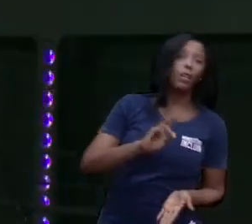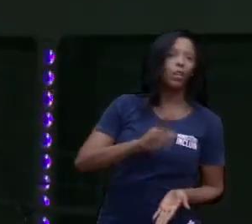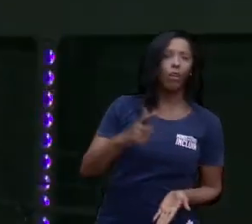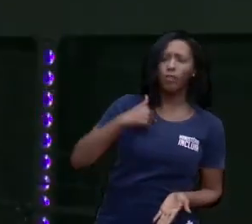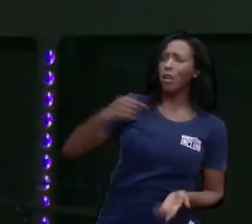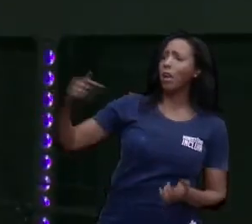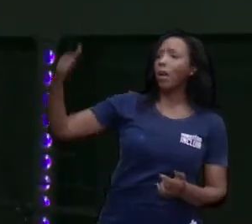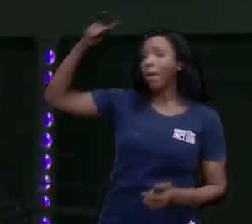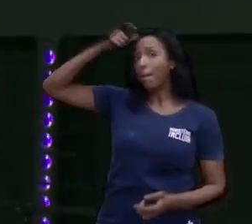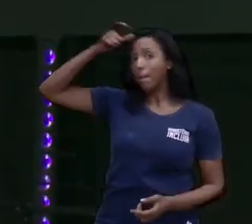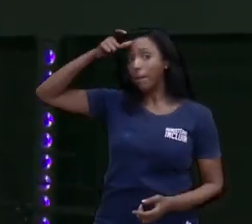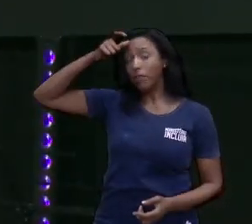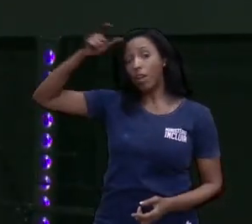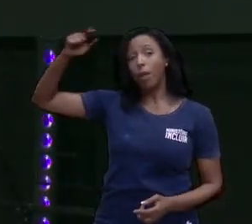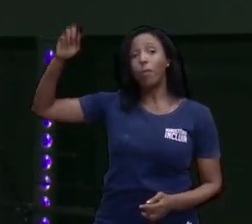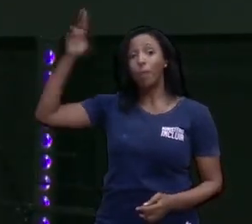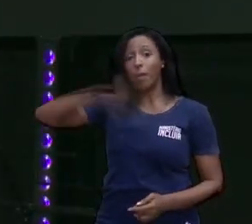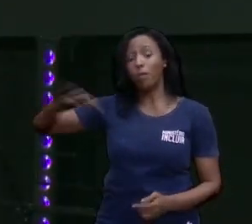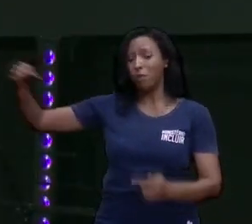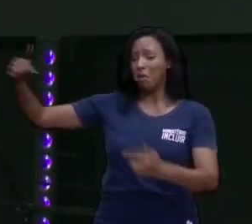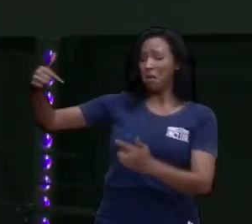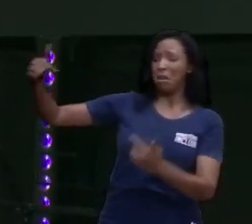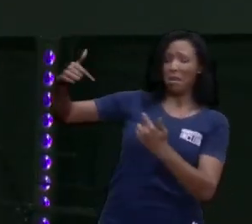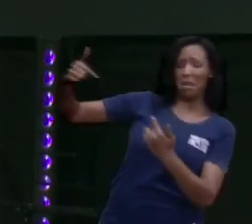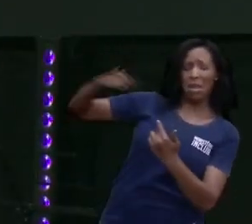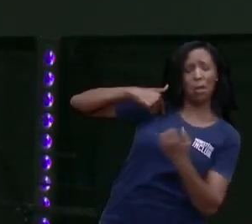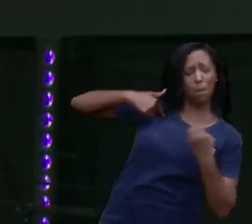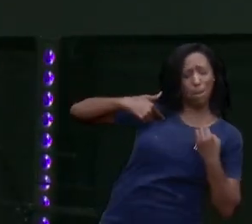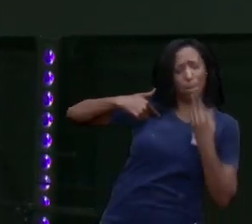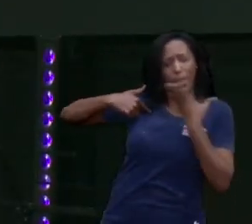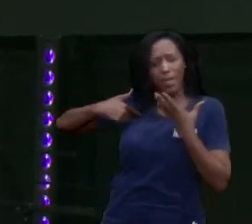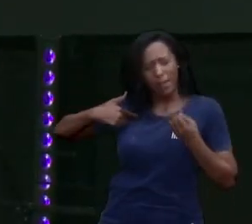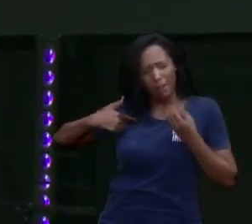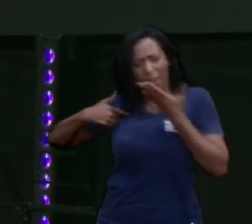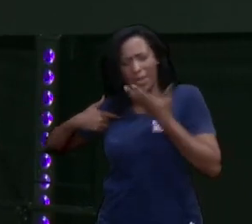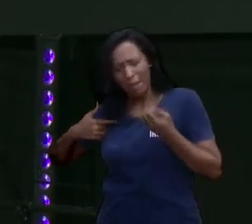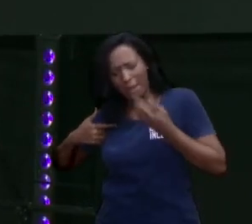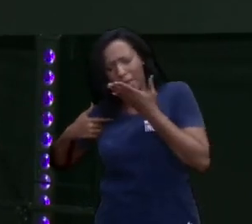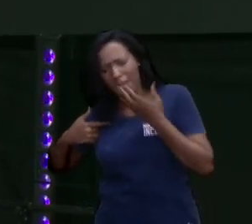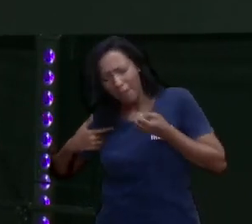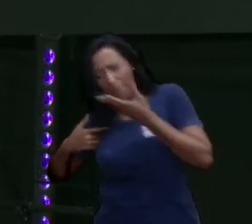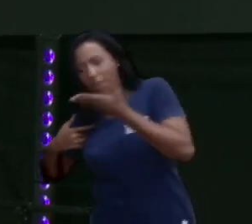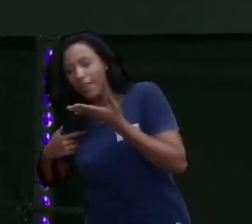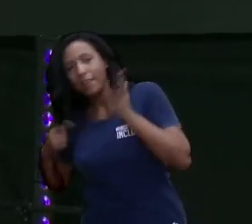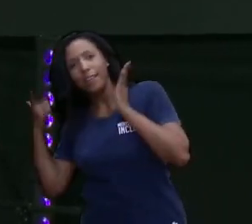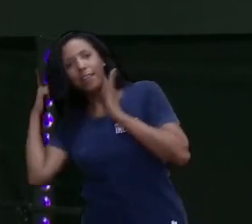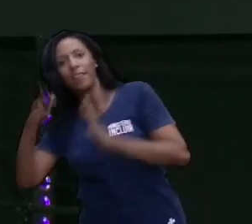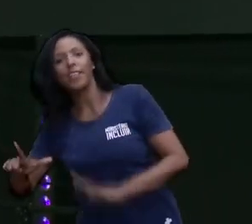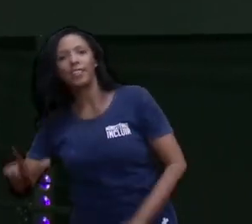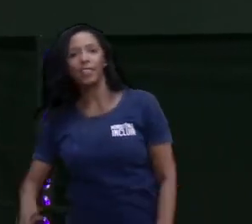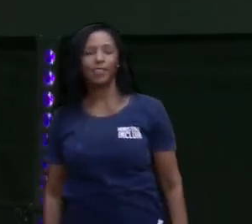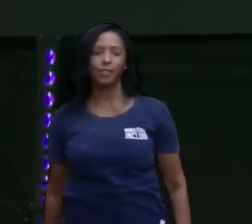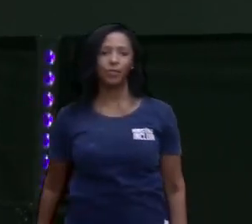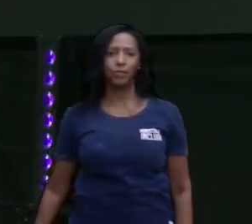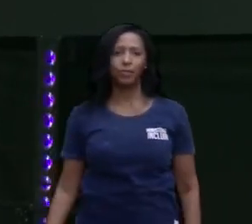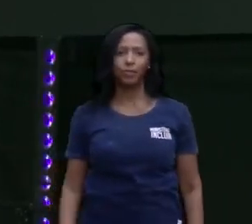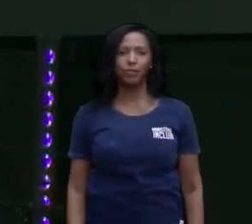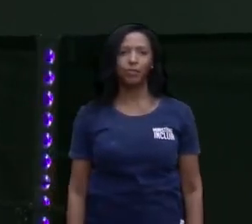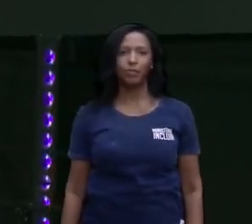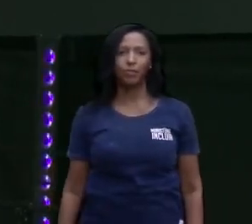é por isso que Martin Luther King disse a escuridão não pode expulsar a escuridão apenas a luz